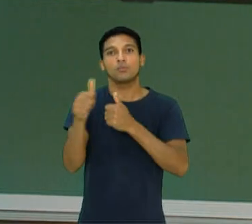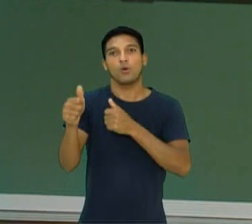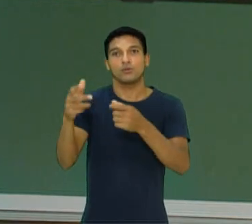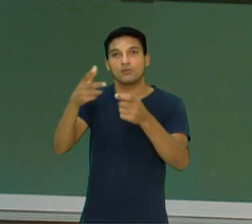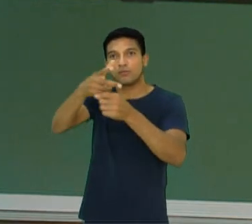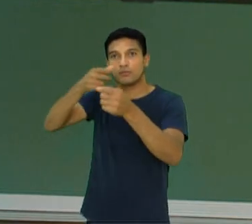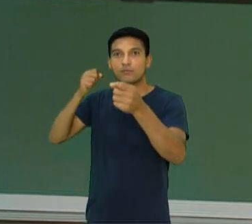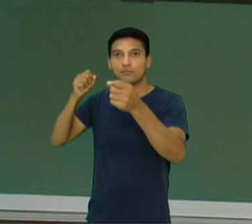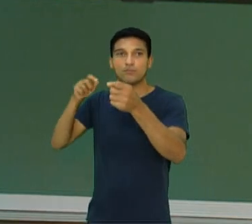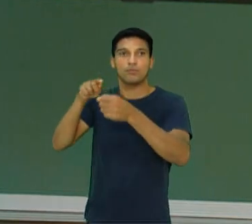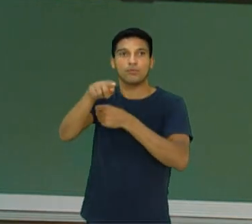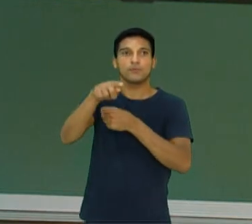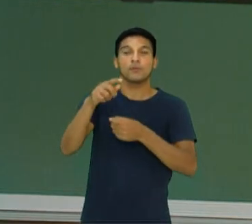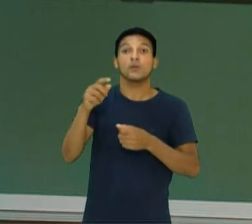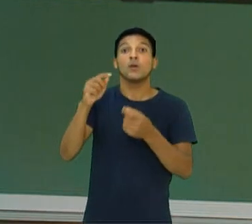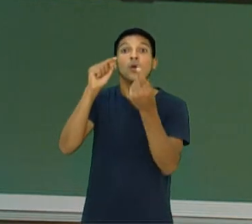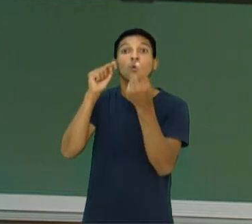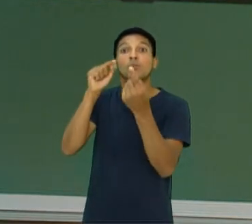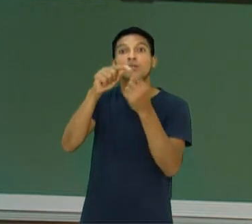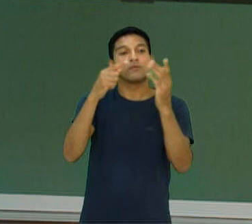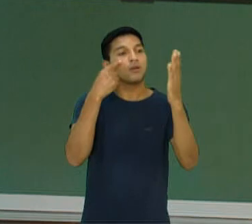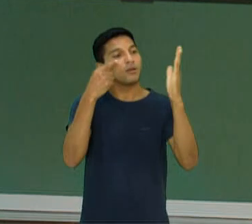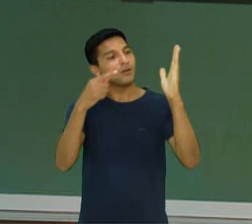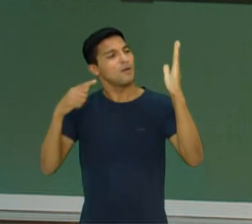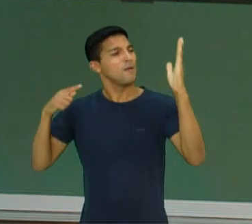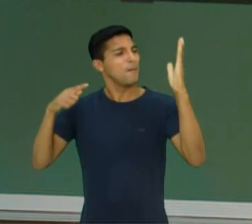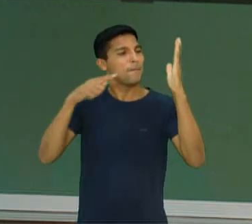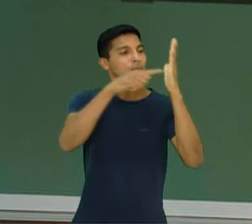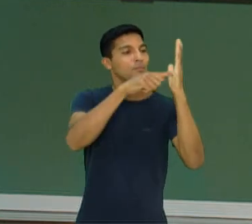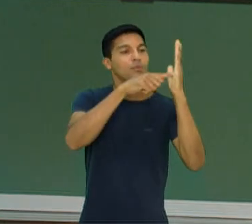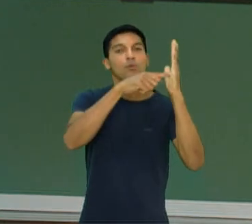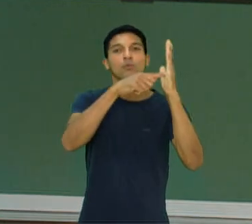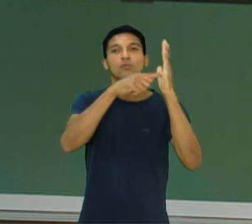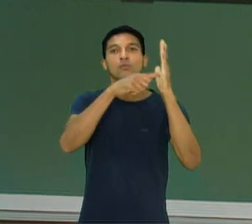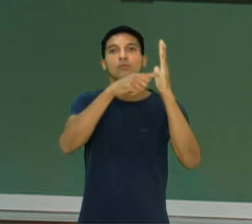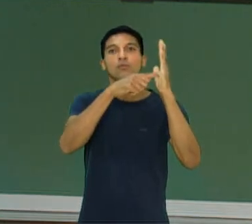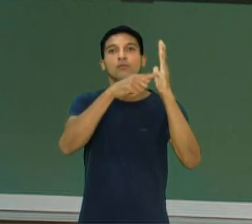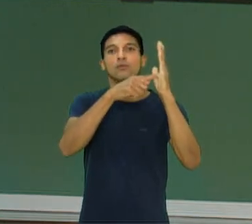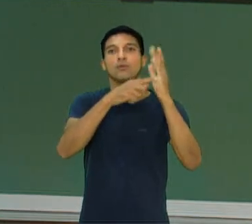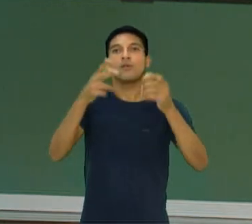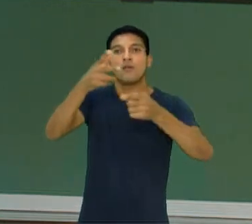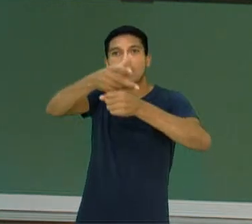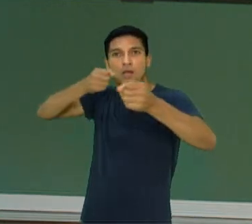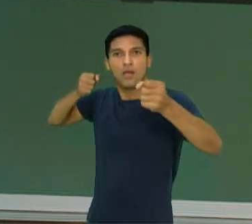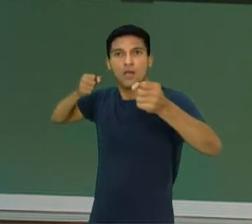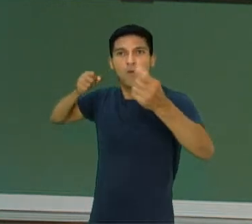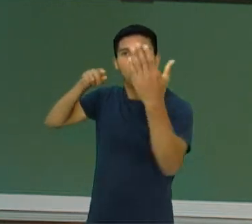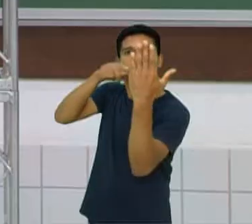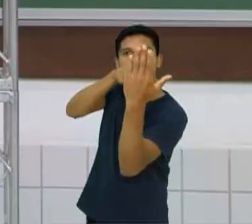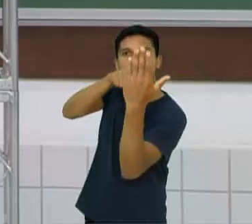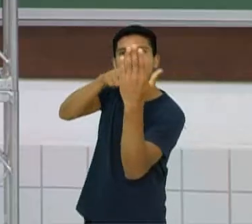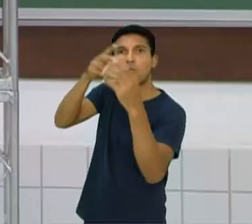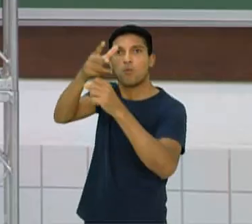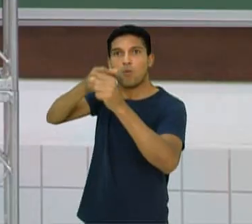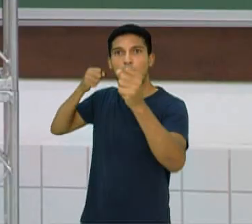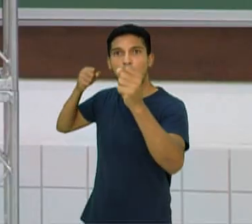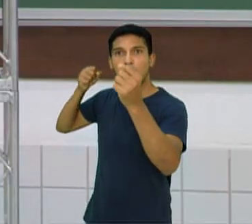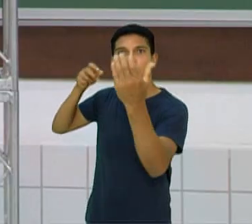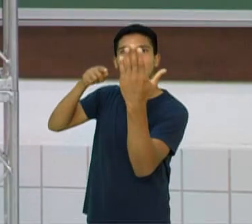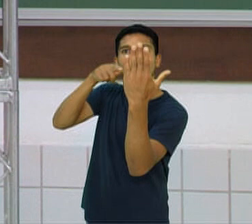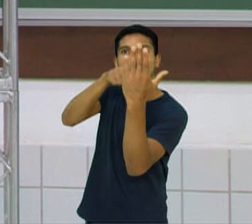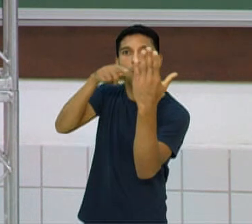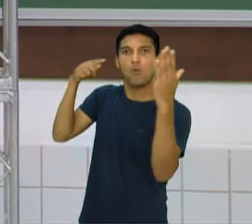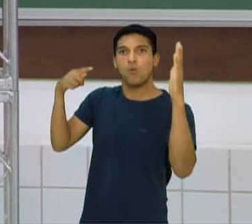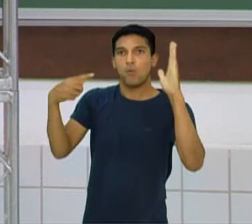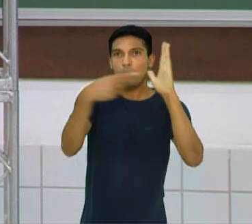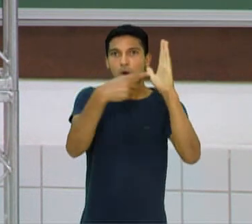acertar o centro do alvo com o maior número de flechas. Nós vimos lá aquele esquema da